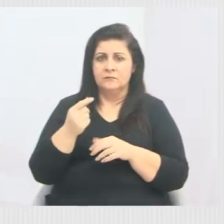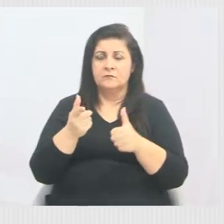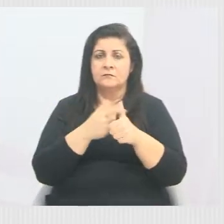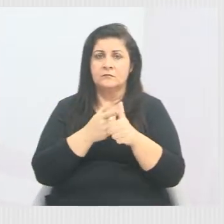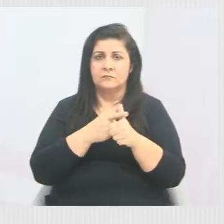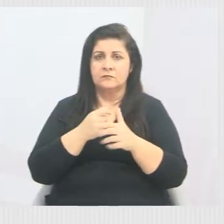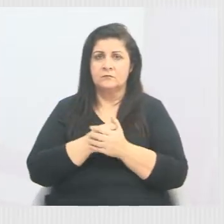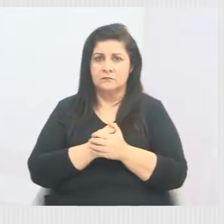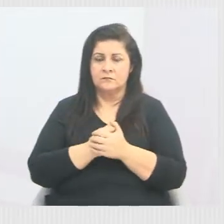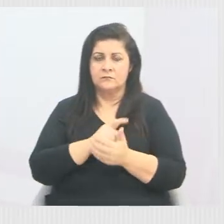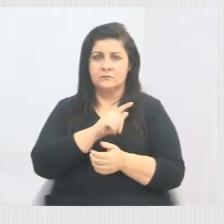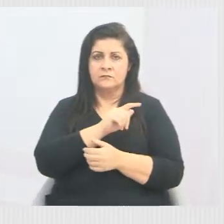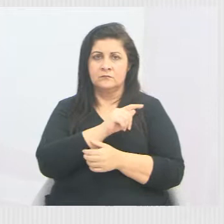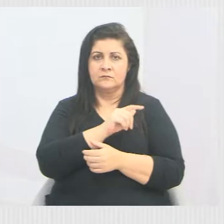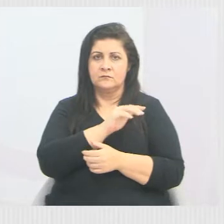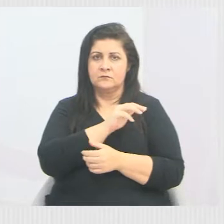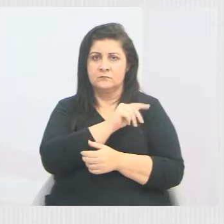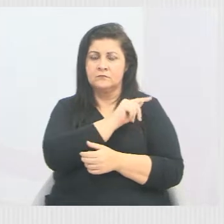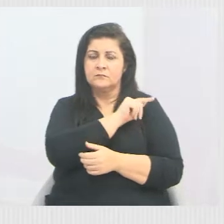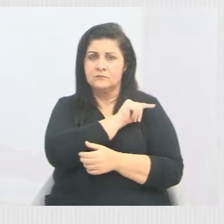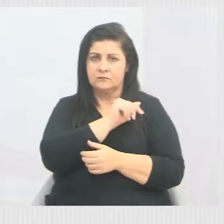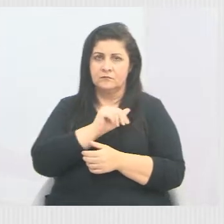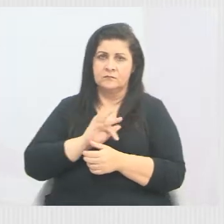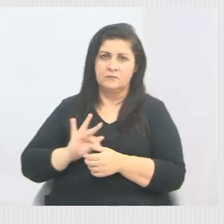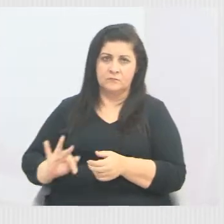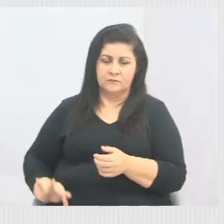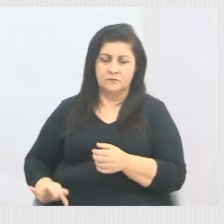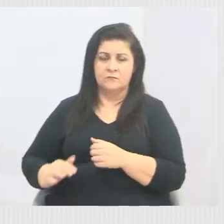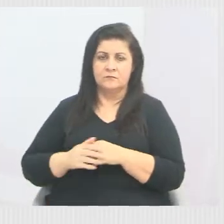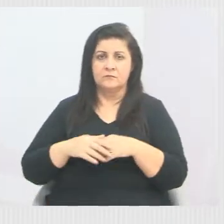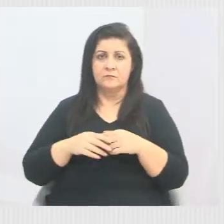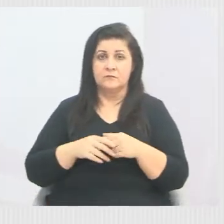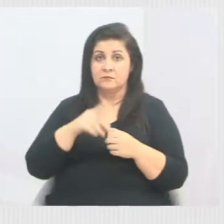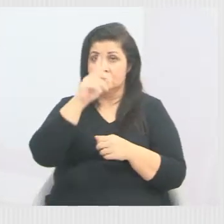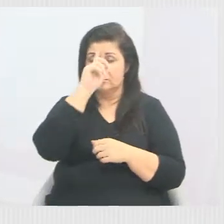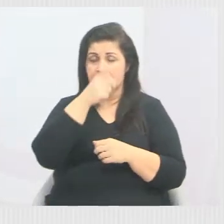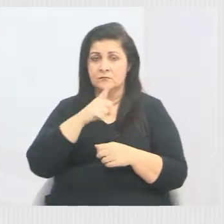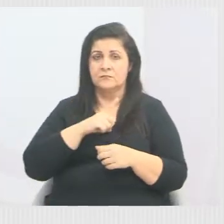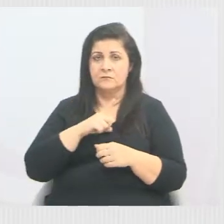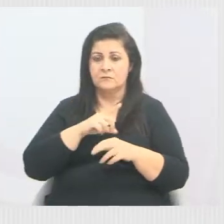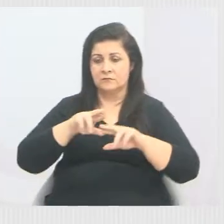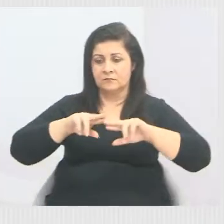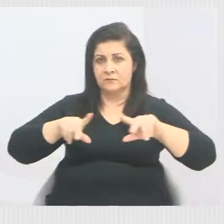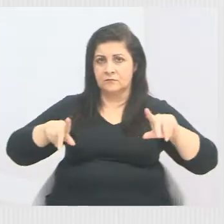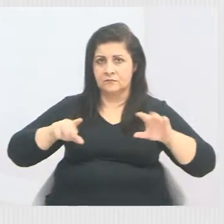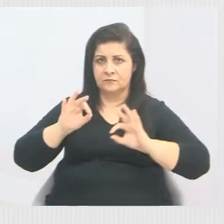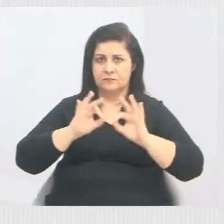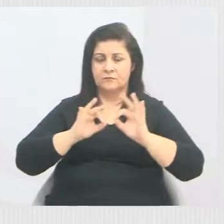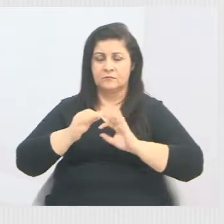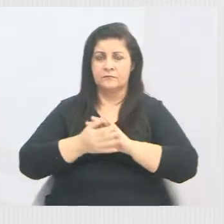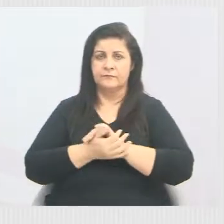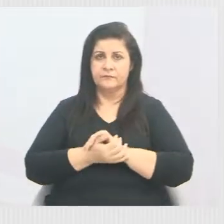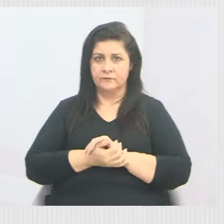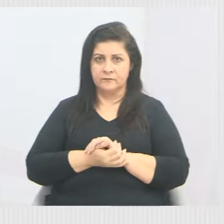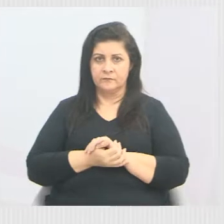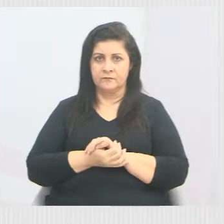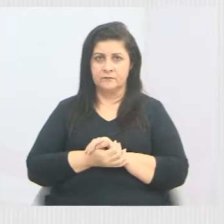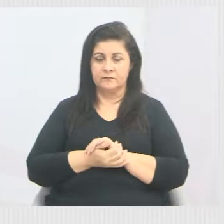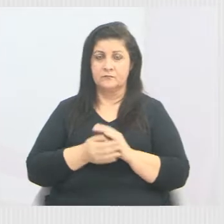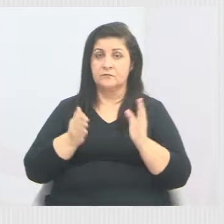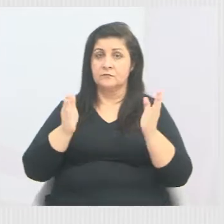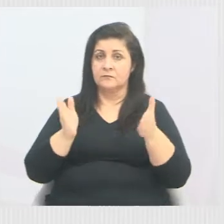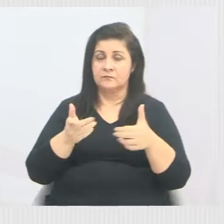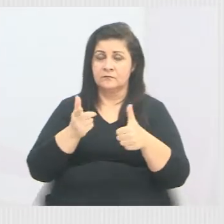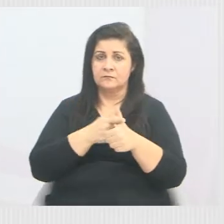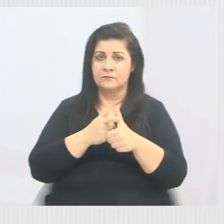o governo federal e mais o TCE exige que tenha uma classificação diferenciada. Com isso, o estoque nosso